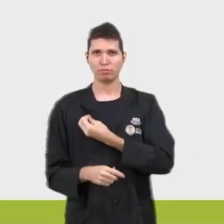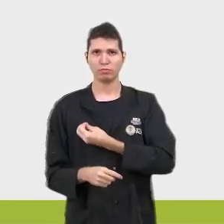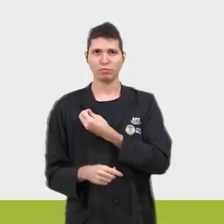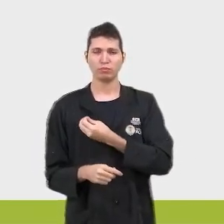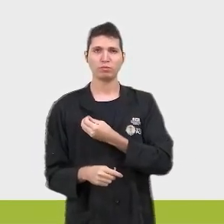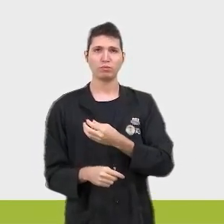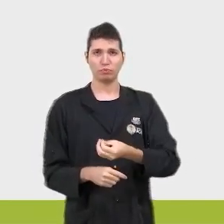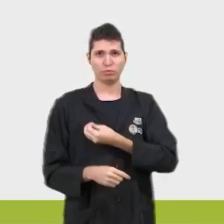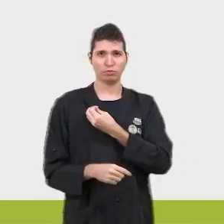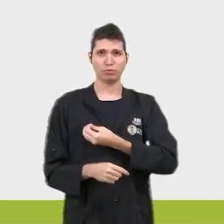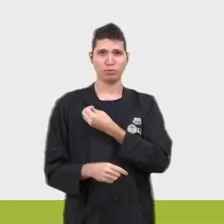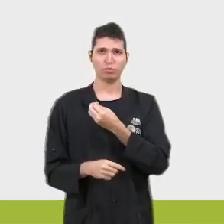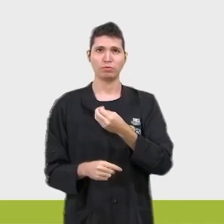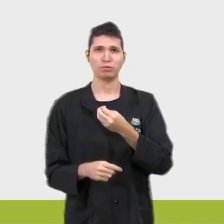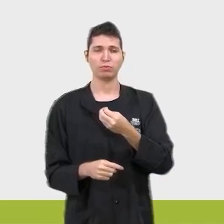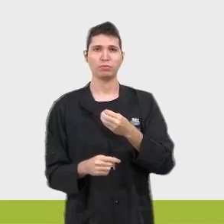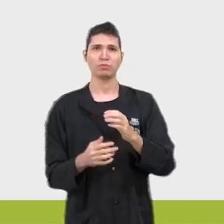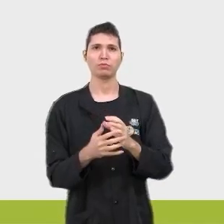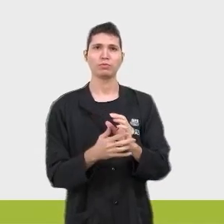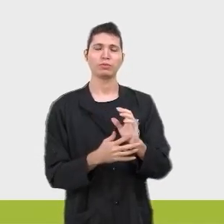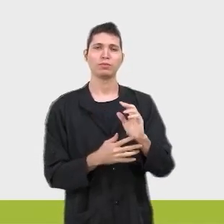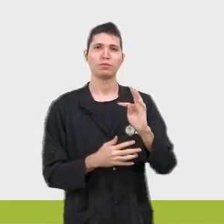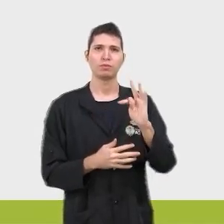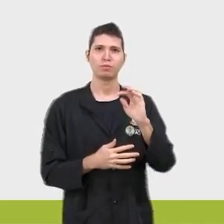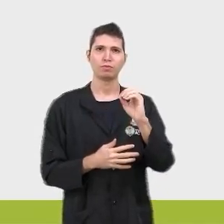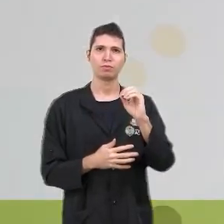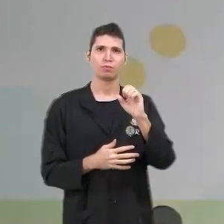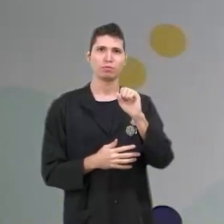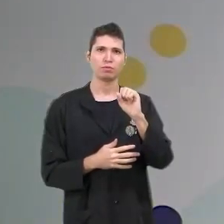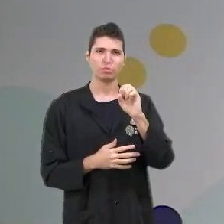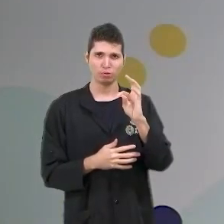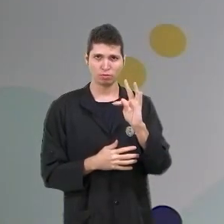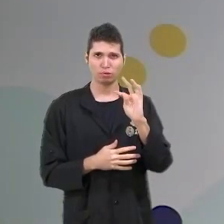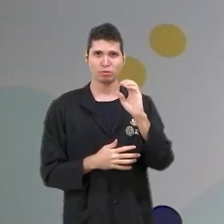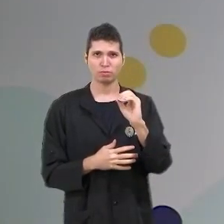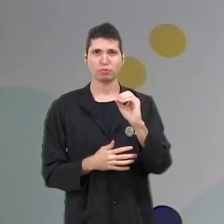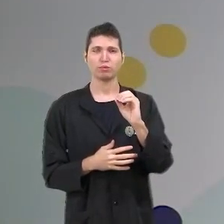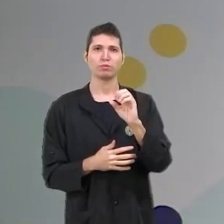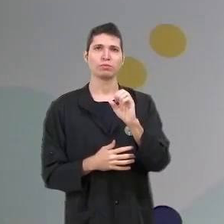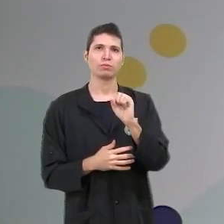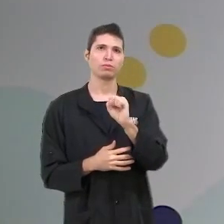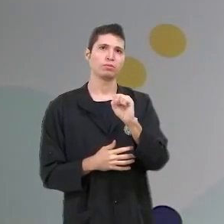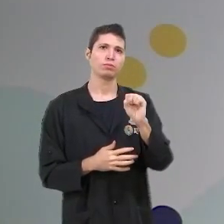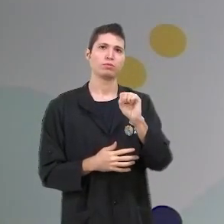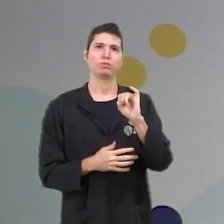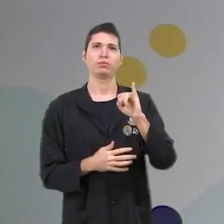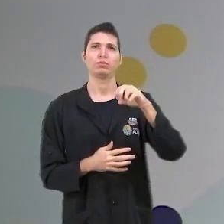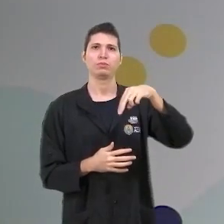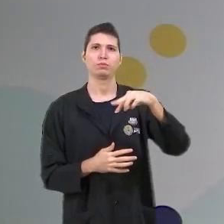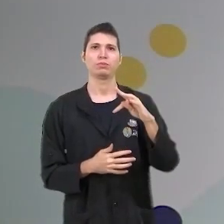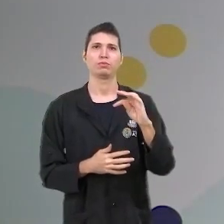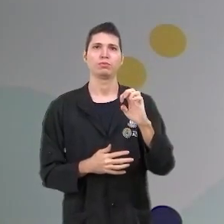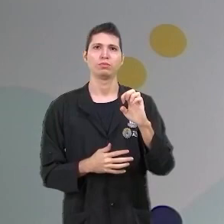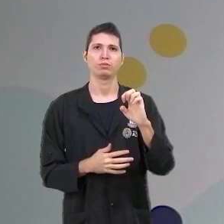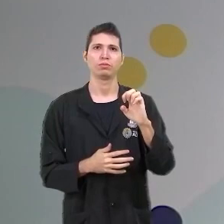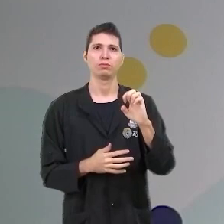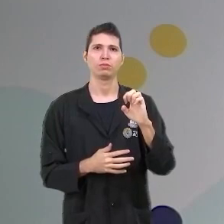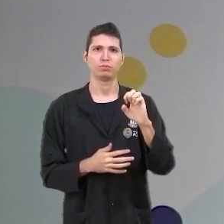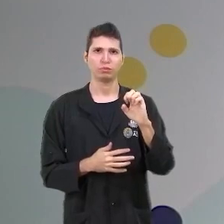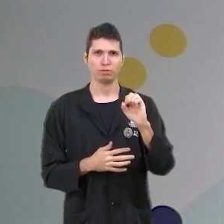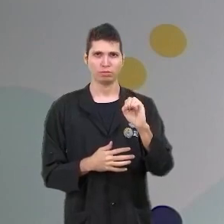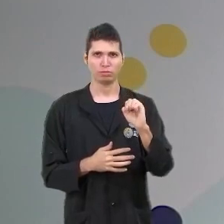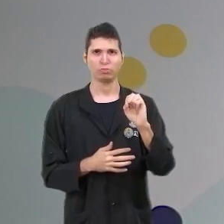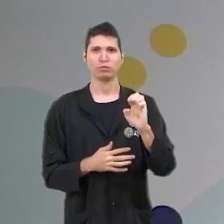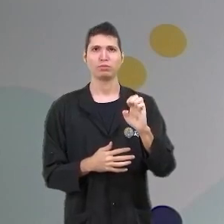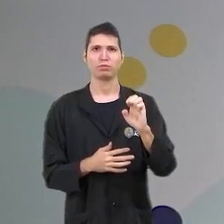fotossíntese. Fitoplâncton faz fotossíntese. Zooplâncton não faz fotossíntese. Tá? E estão no